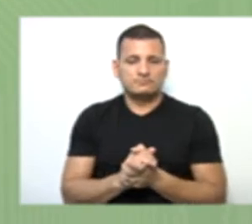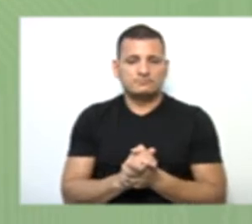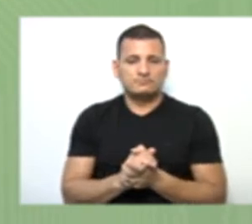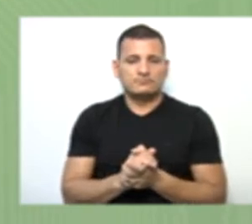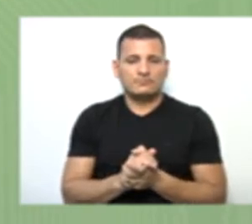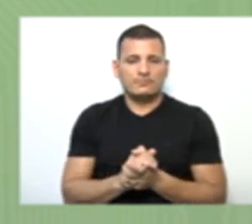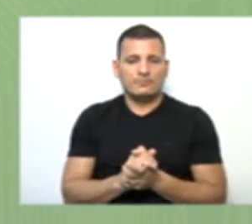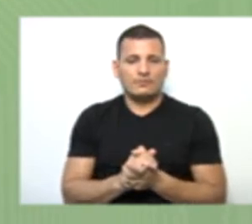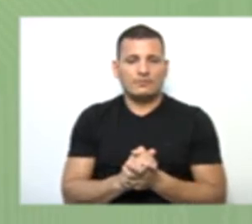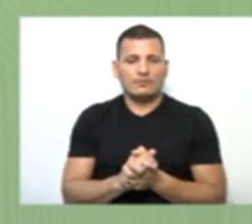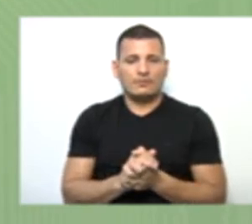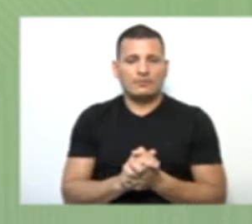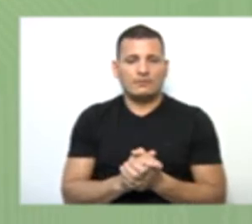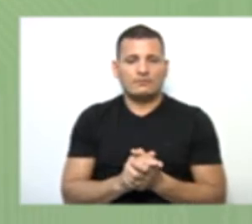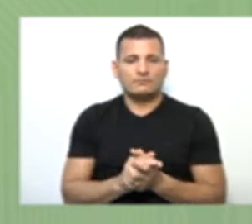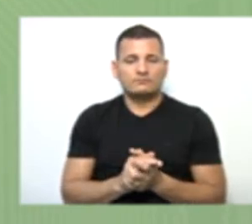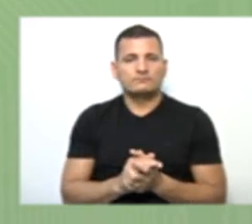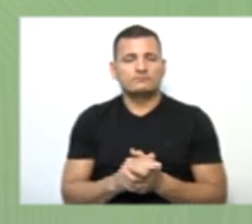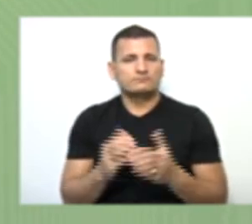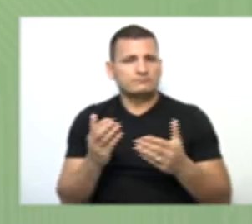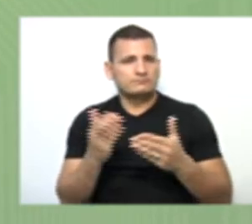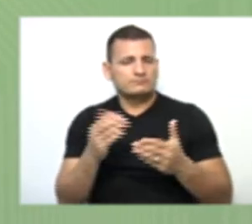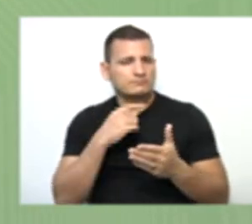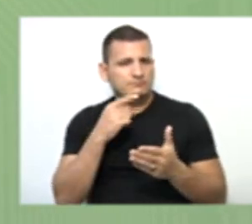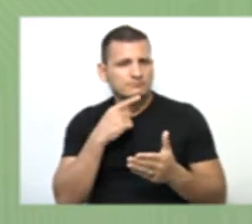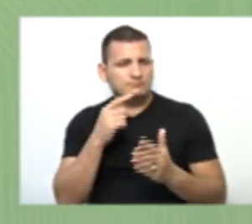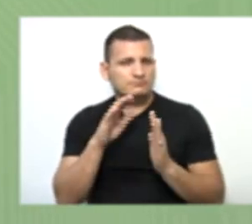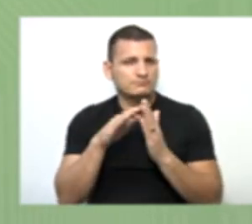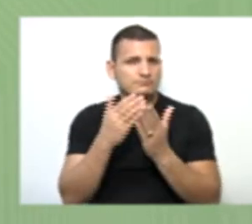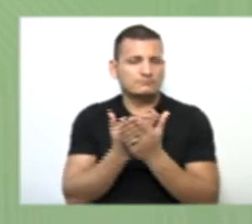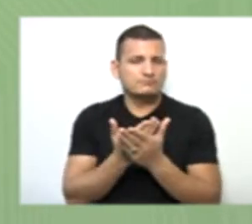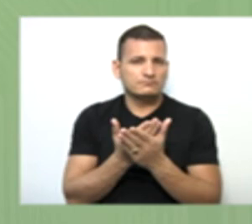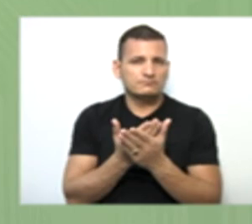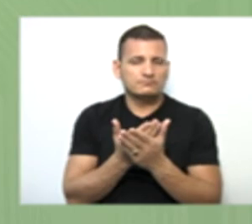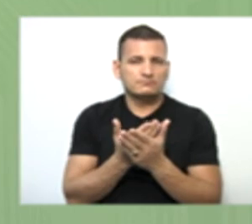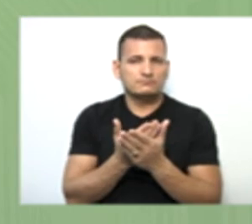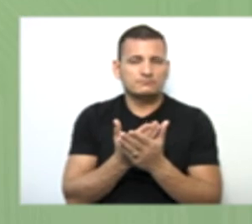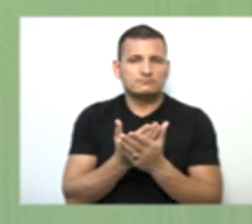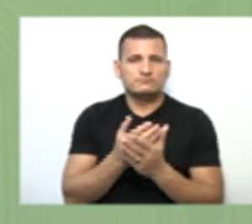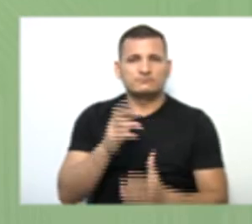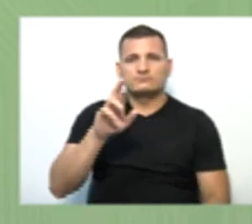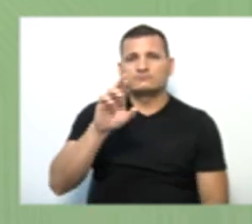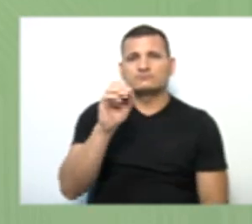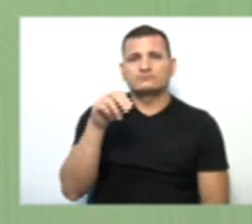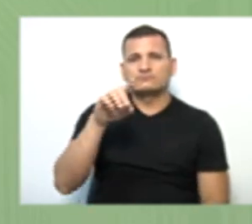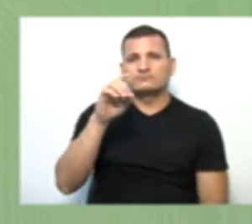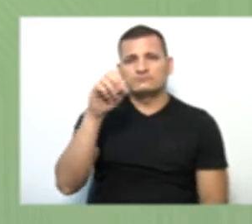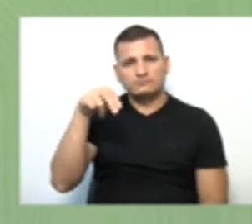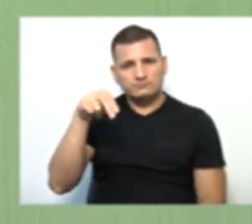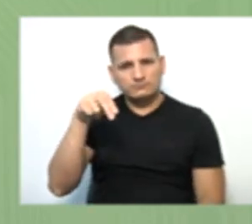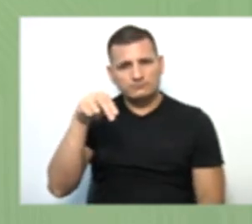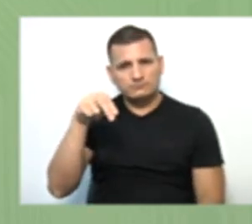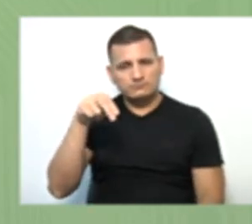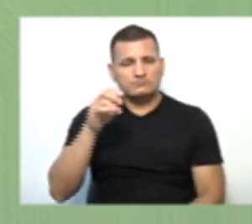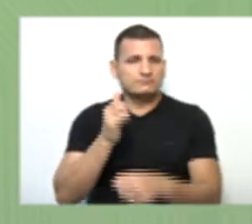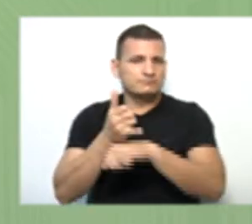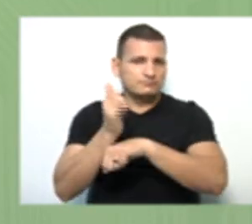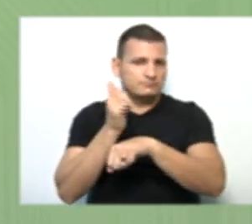débito. Professor, uma dúvida da escola Rondon Curumbiara,